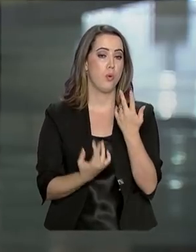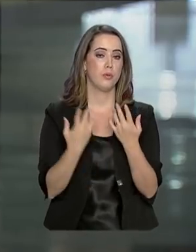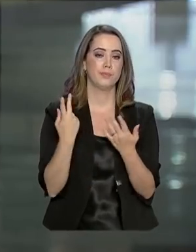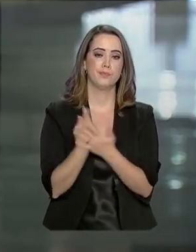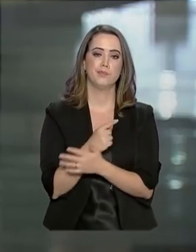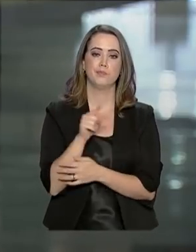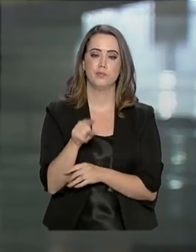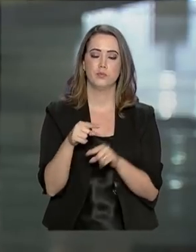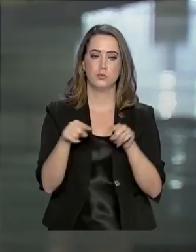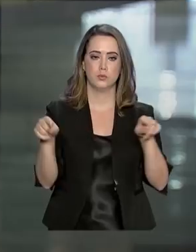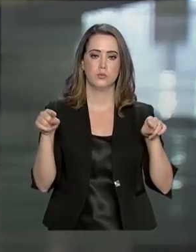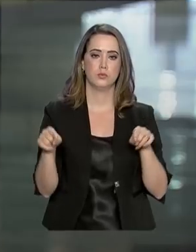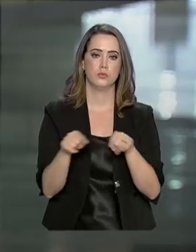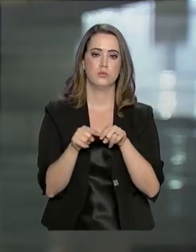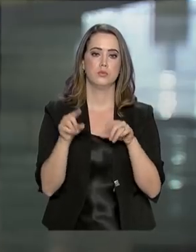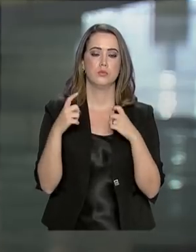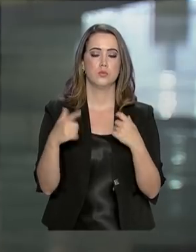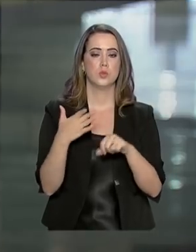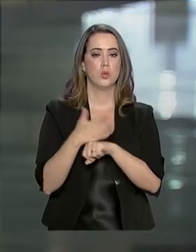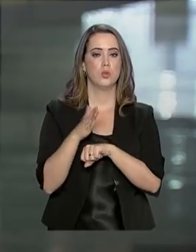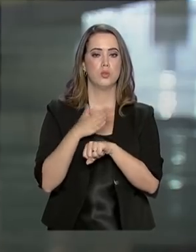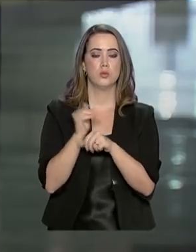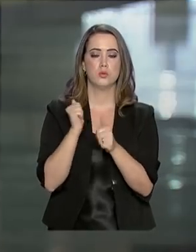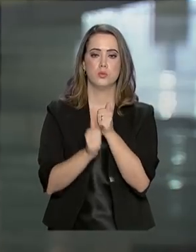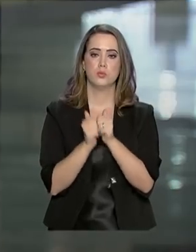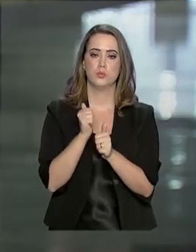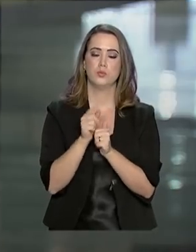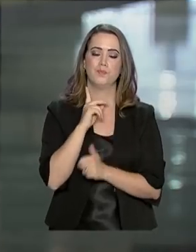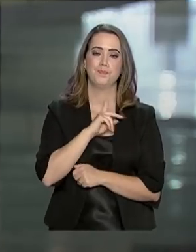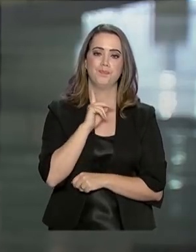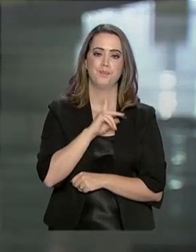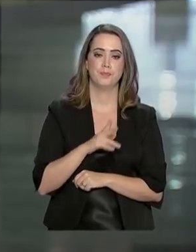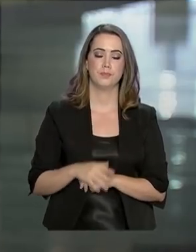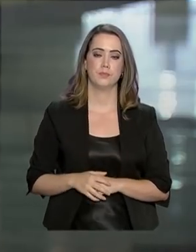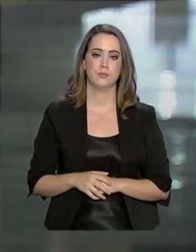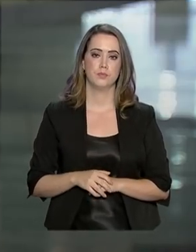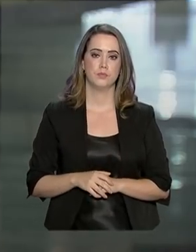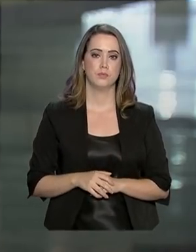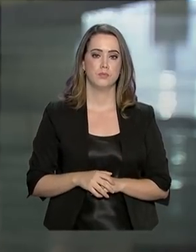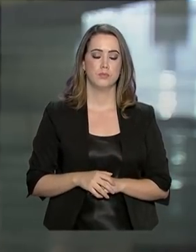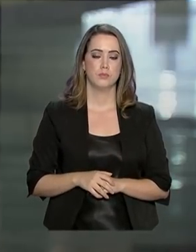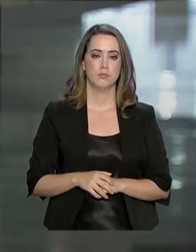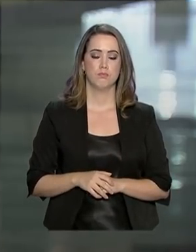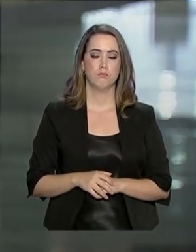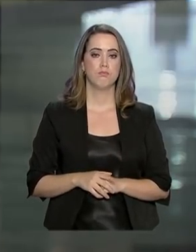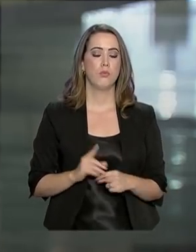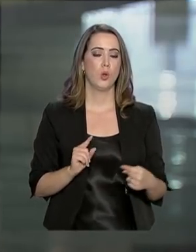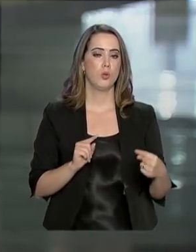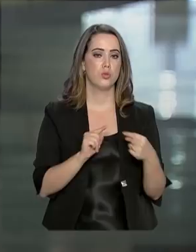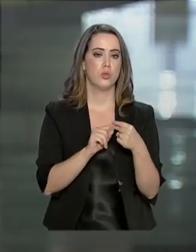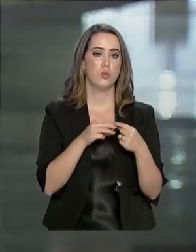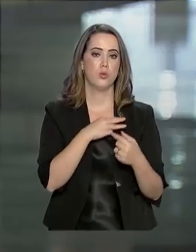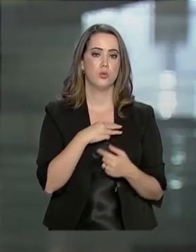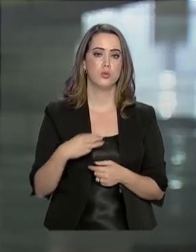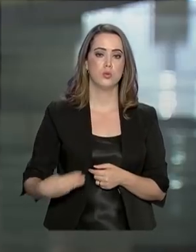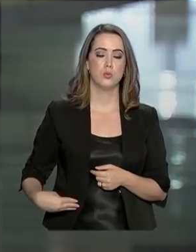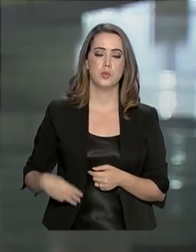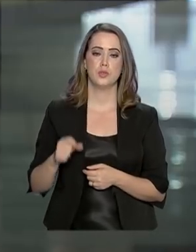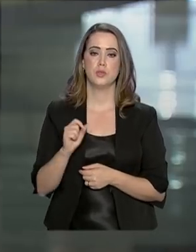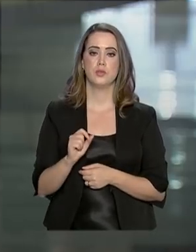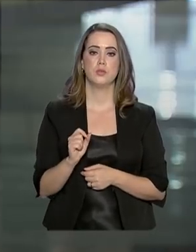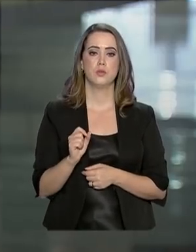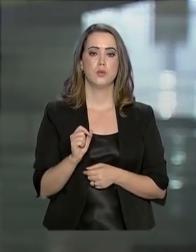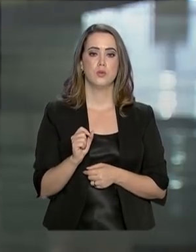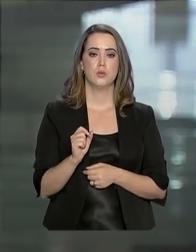destruiu lá o alojamento no centro de treinamento do Flamengo de acordo com eh o Ministro Osmar Terra segundo esse comunicado do